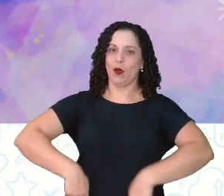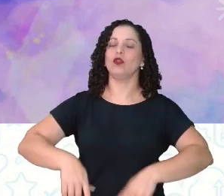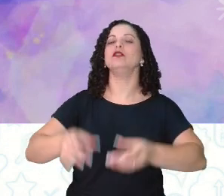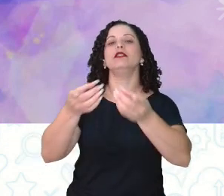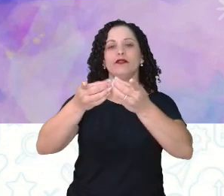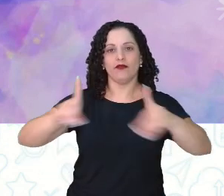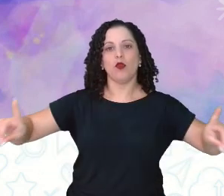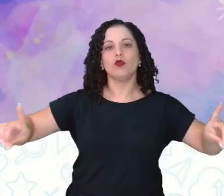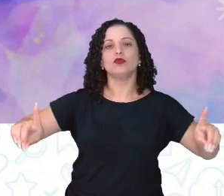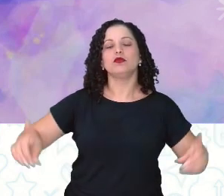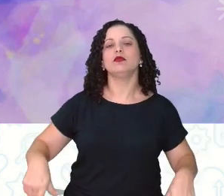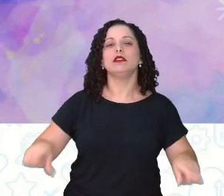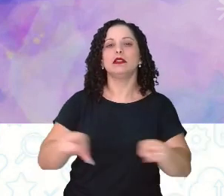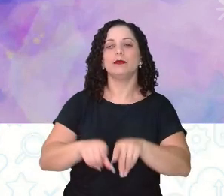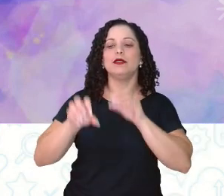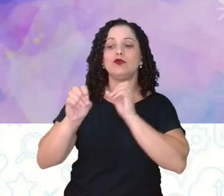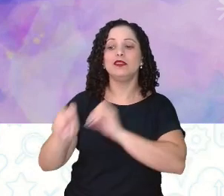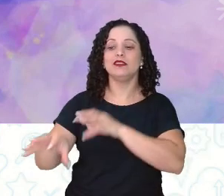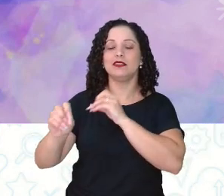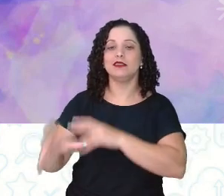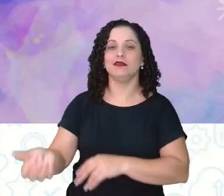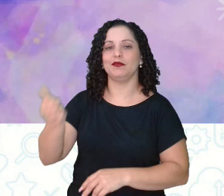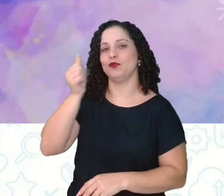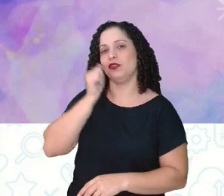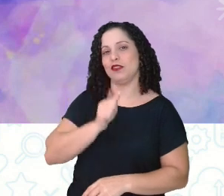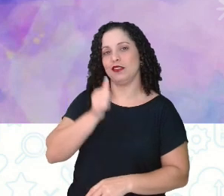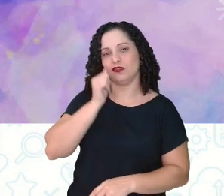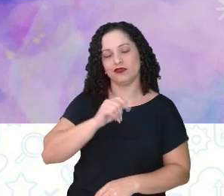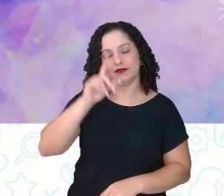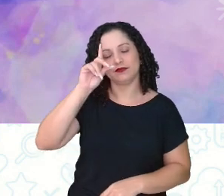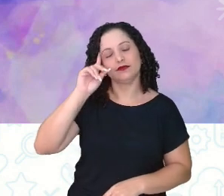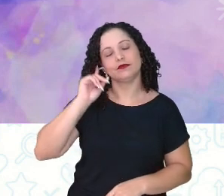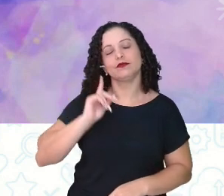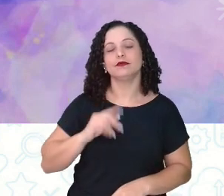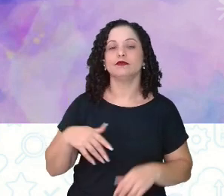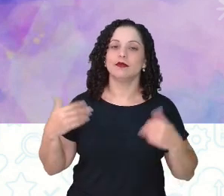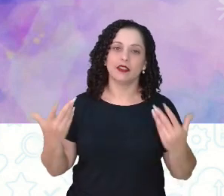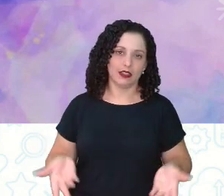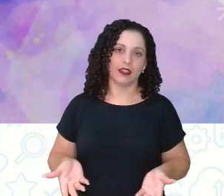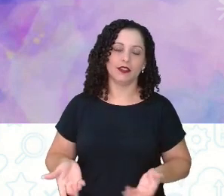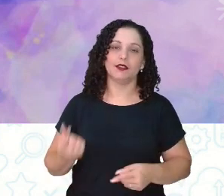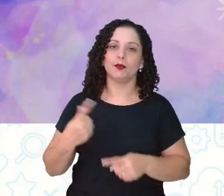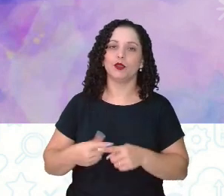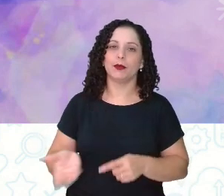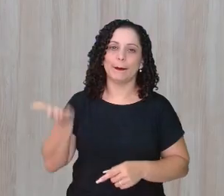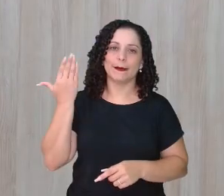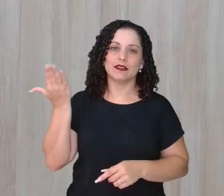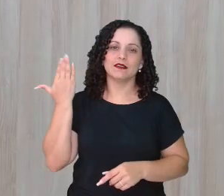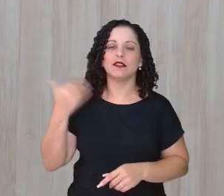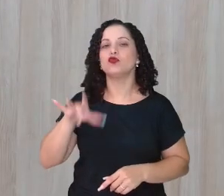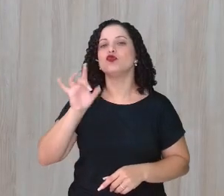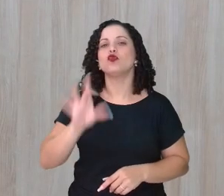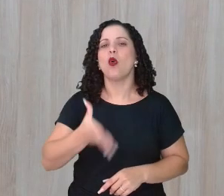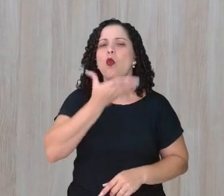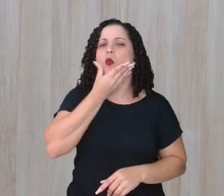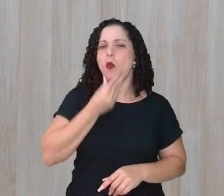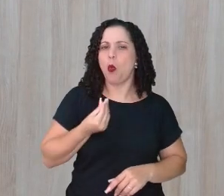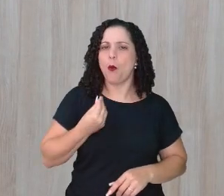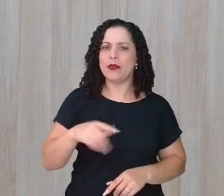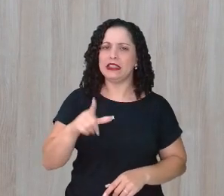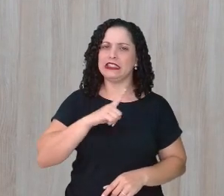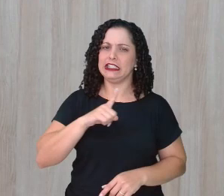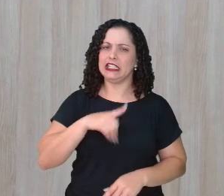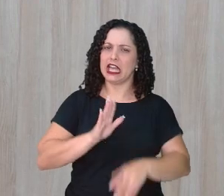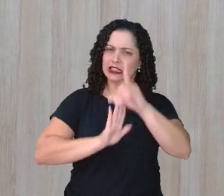educação das mulheres. Veja que coisa importante, né, gente? Onde ali, naquele momento, só o homem tinha direito à